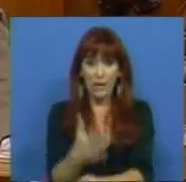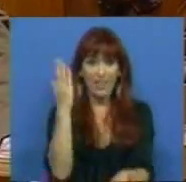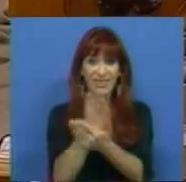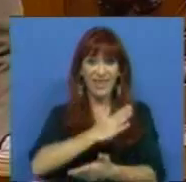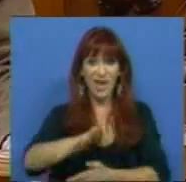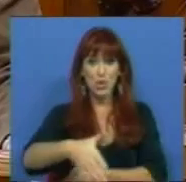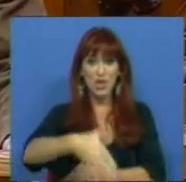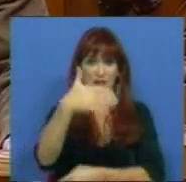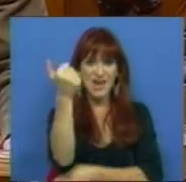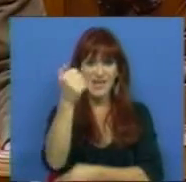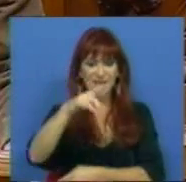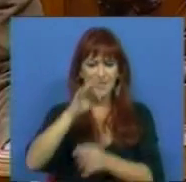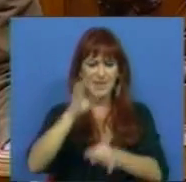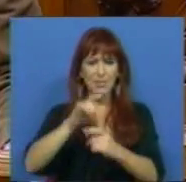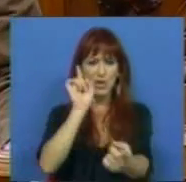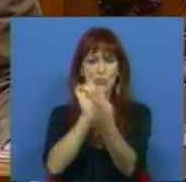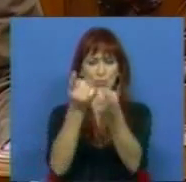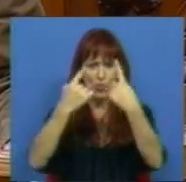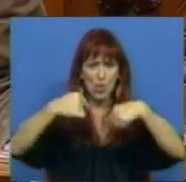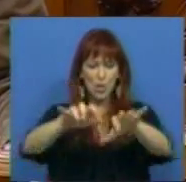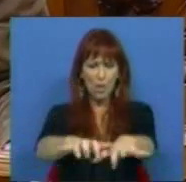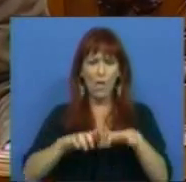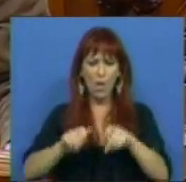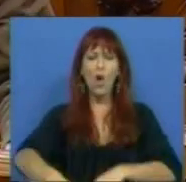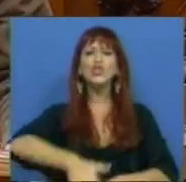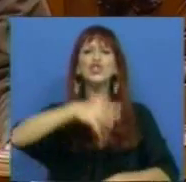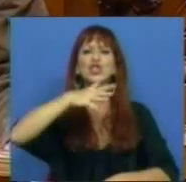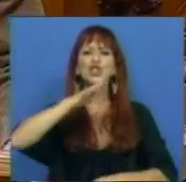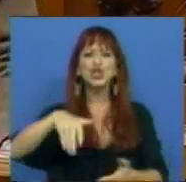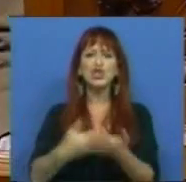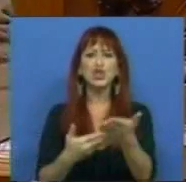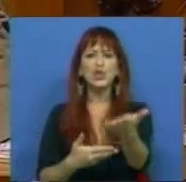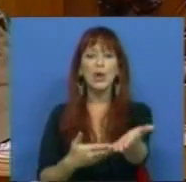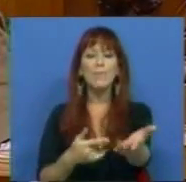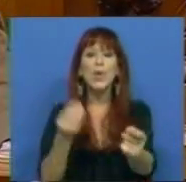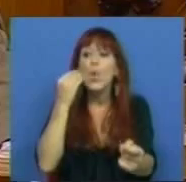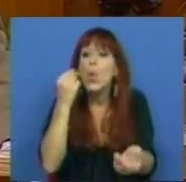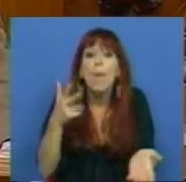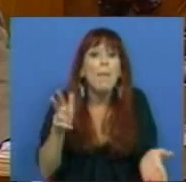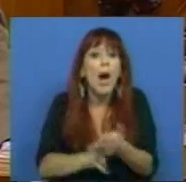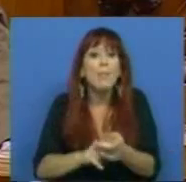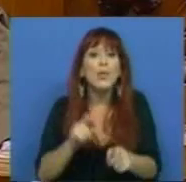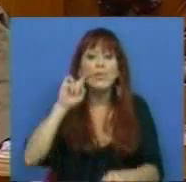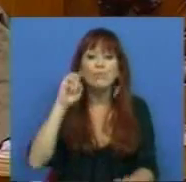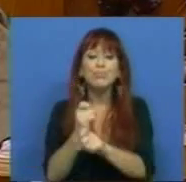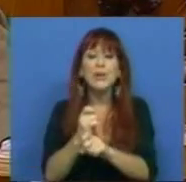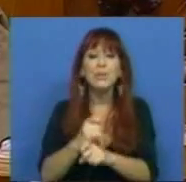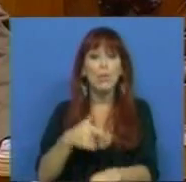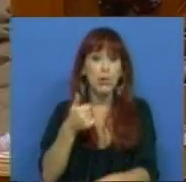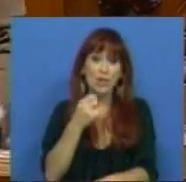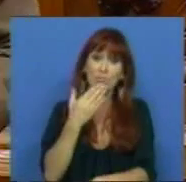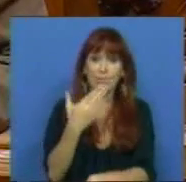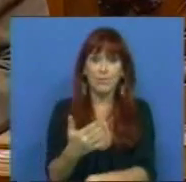dia 15 de setembro a audição parlamentar para explicações, como tinha sido aprovado a requerimento do Bloco de